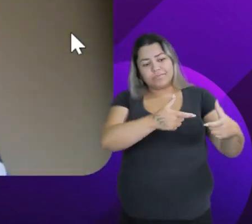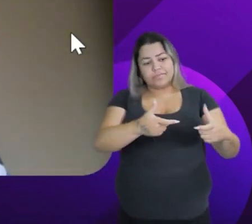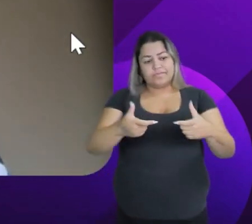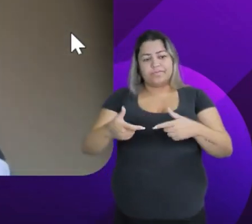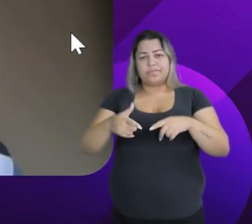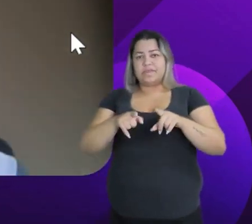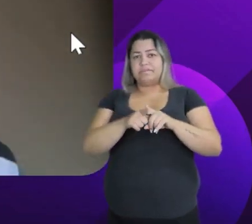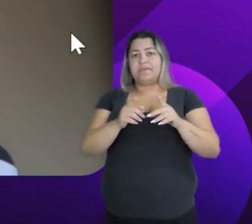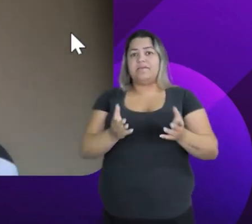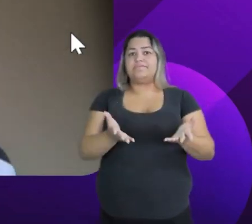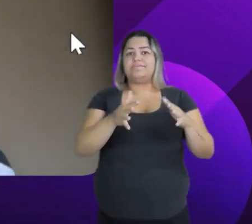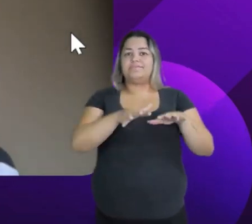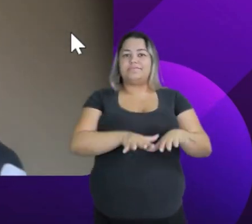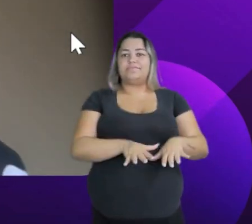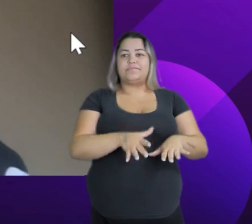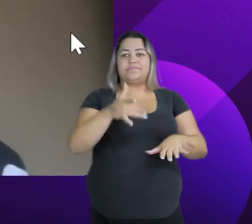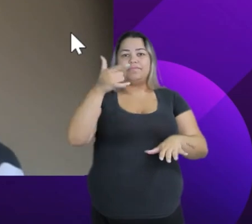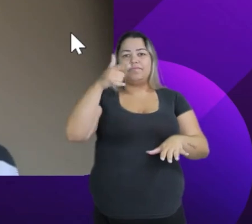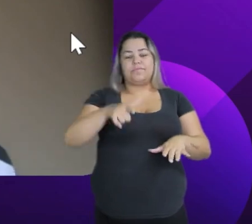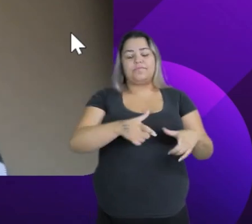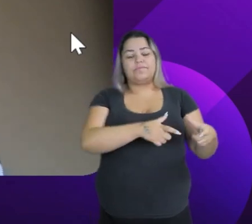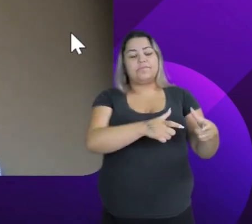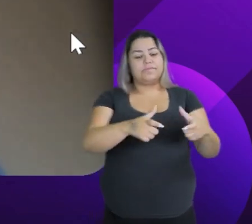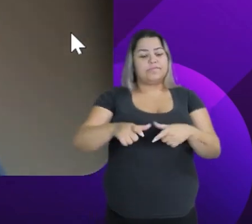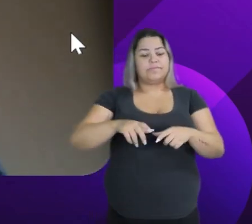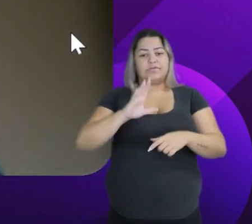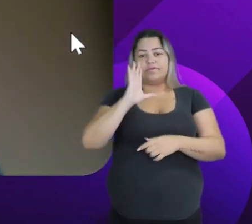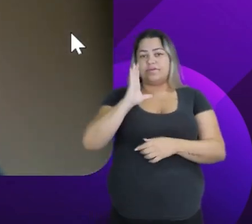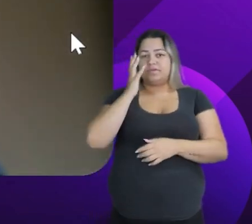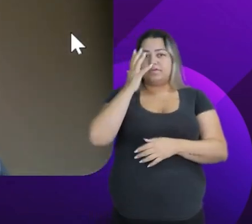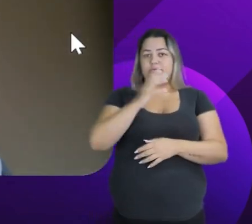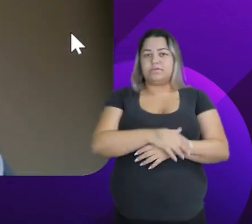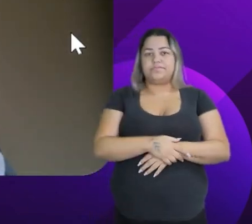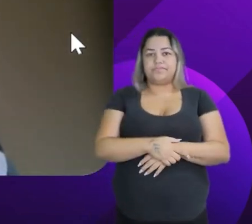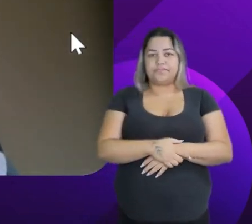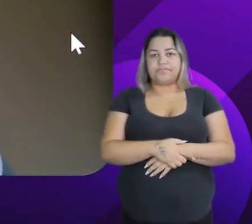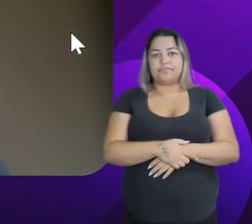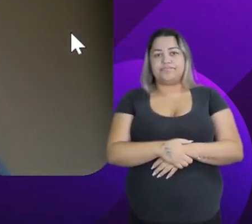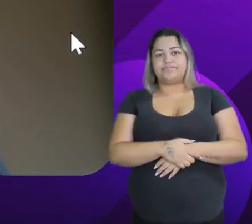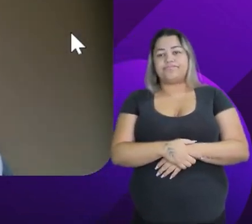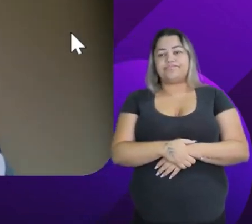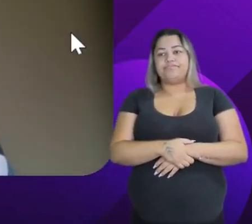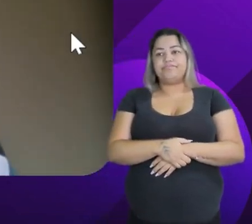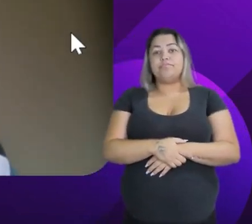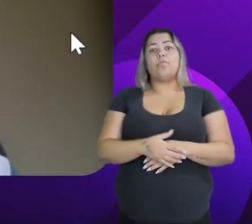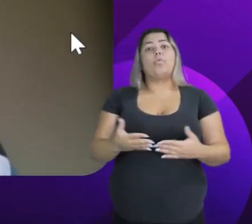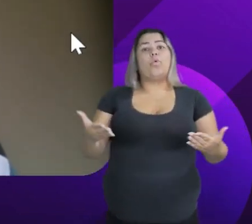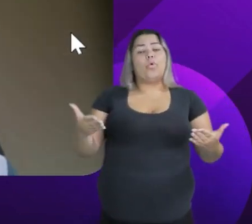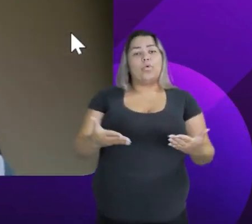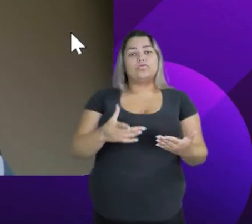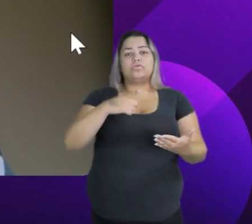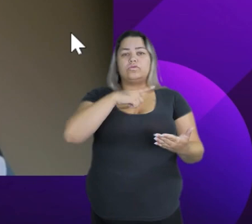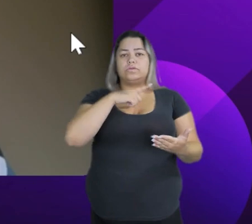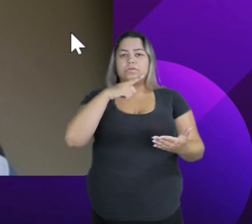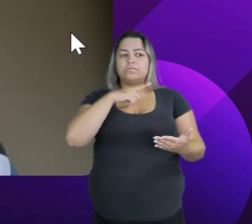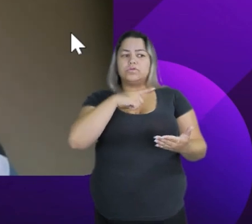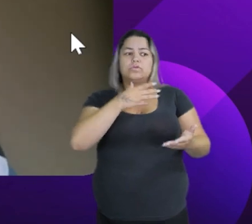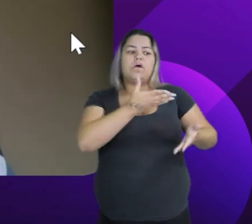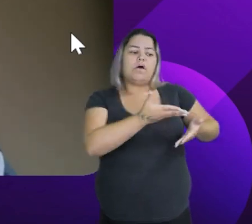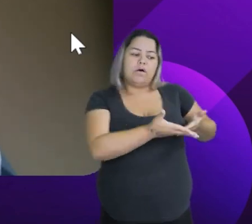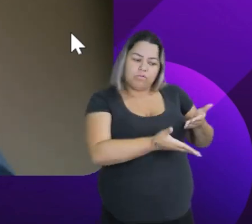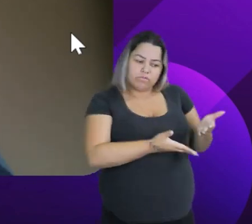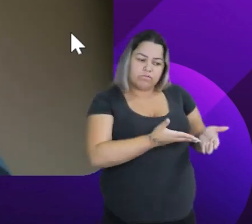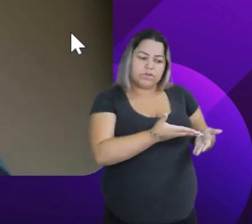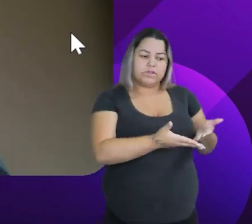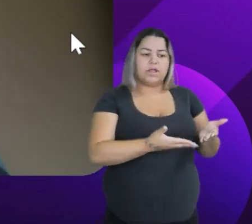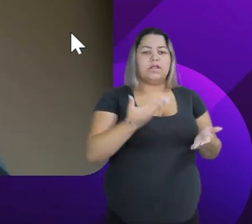a acessibilidade aos outros espaços também de decisão, né? Então, a gente hoje tem um olhar, né? Quando a gente